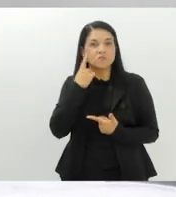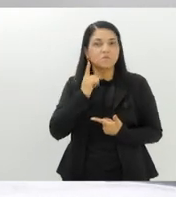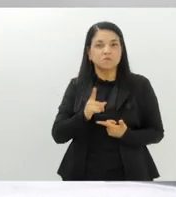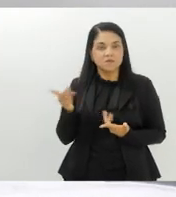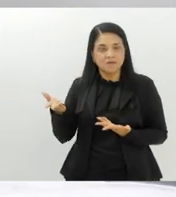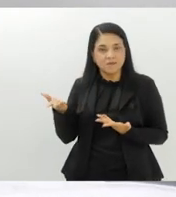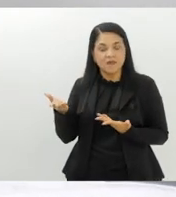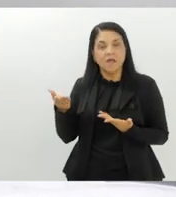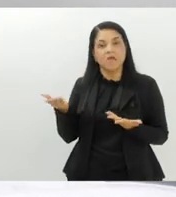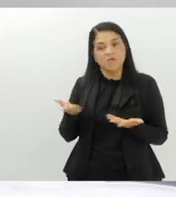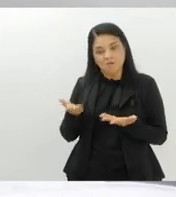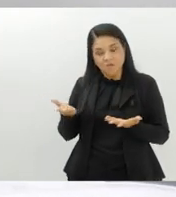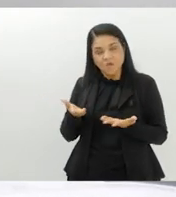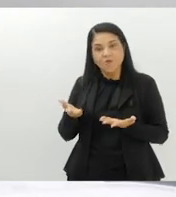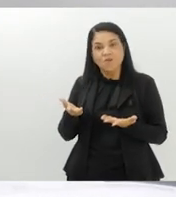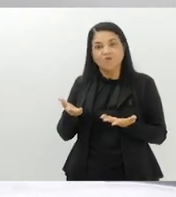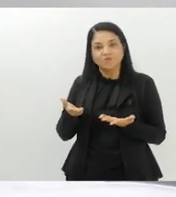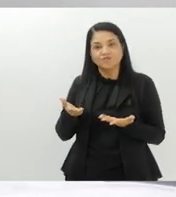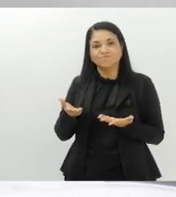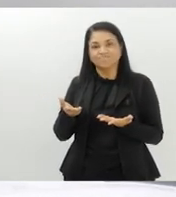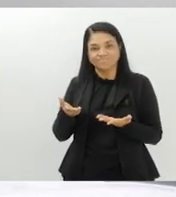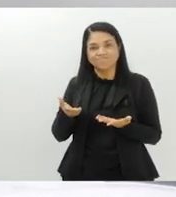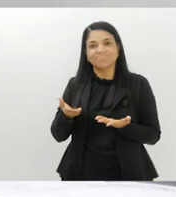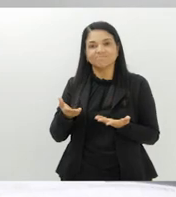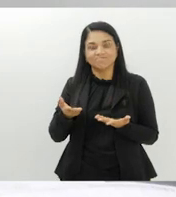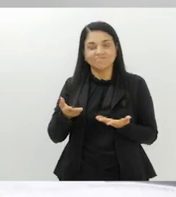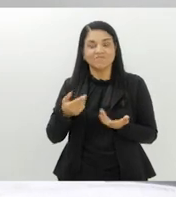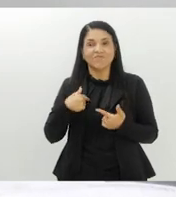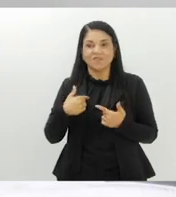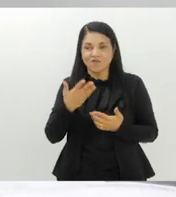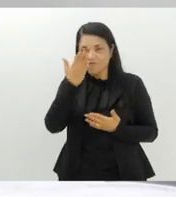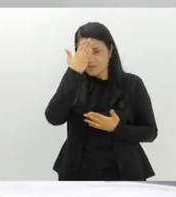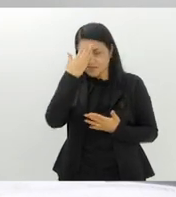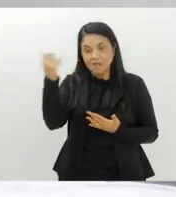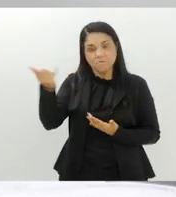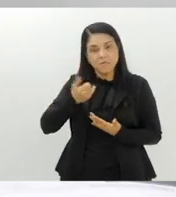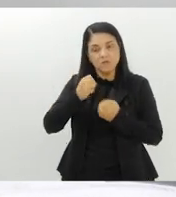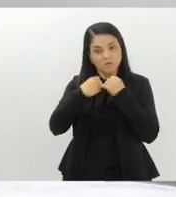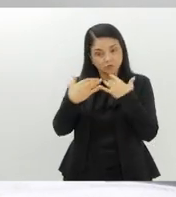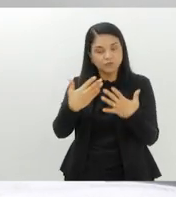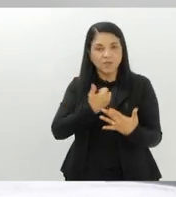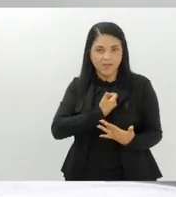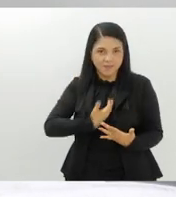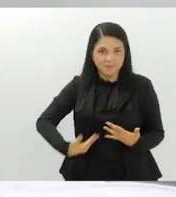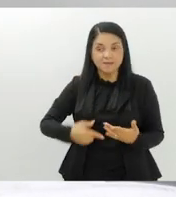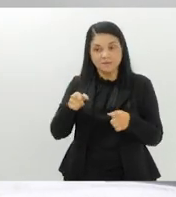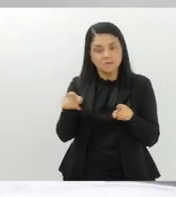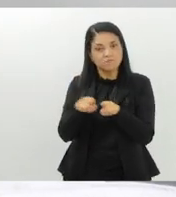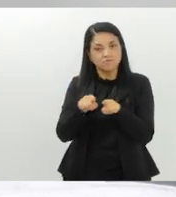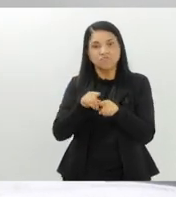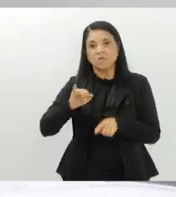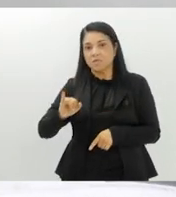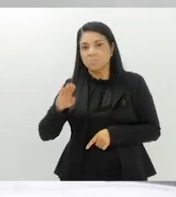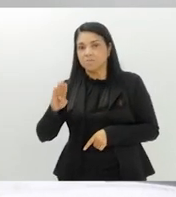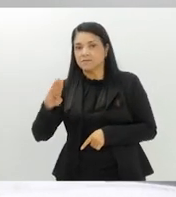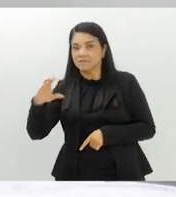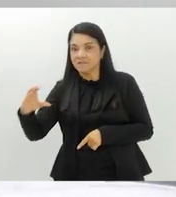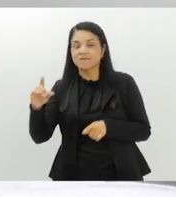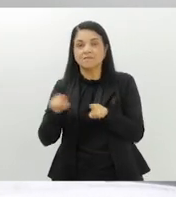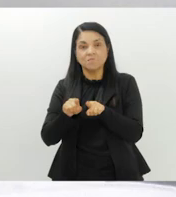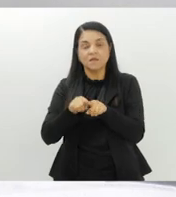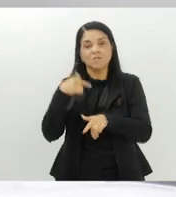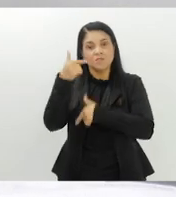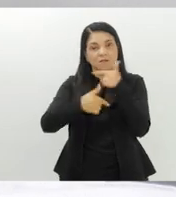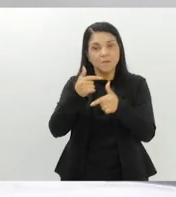que esse trabalho que vocês fazem é gratuito. Então, isso é muito importante, vocês estão mesmo de parabéns. Nós